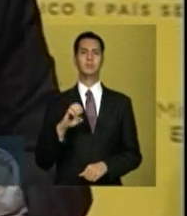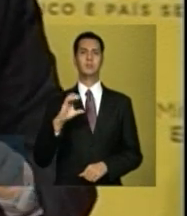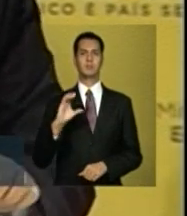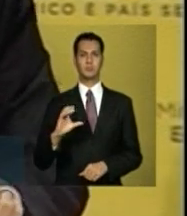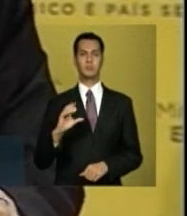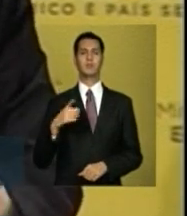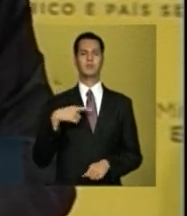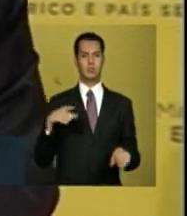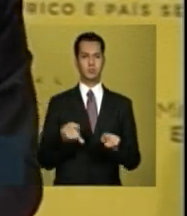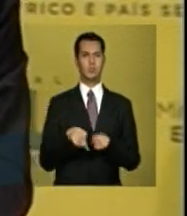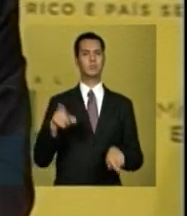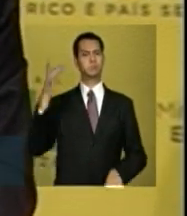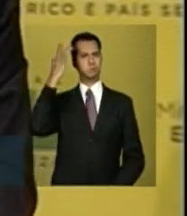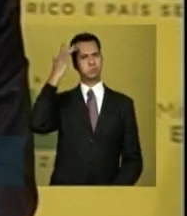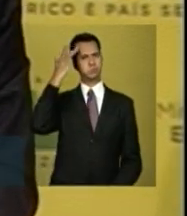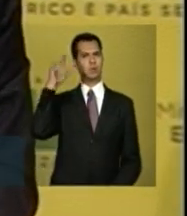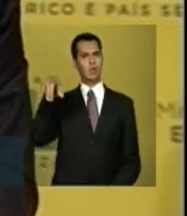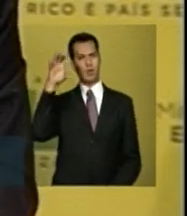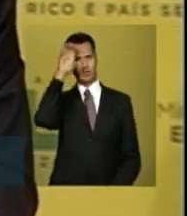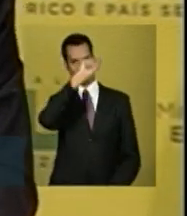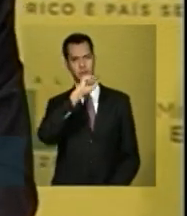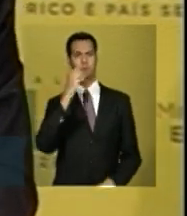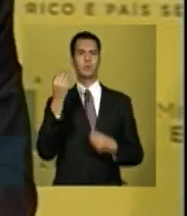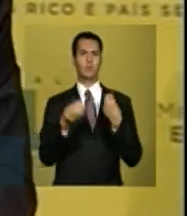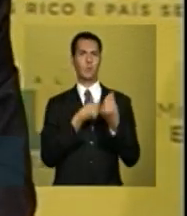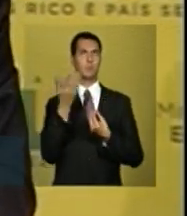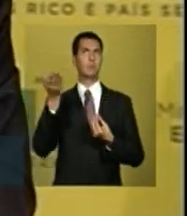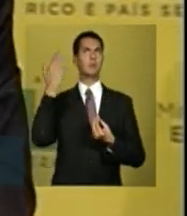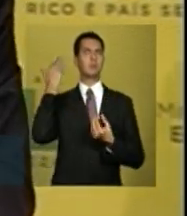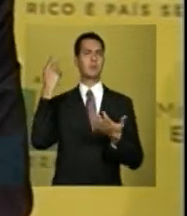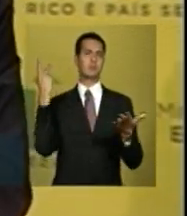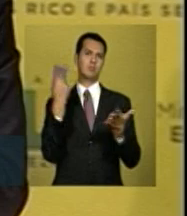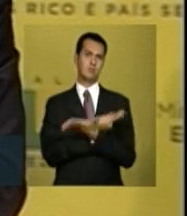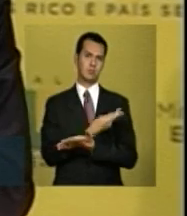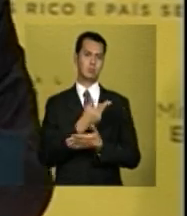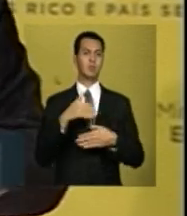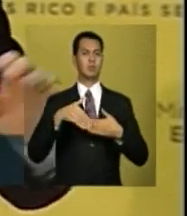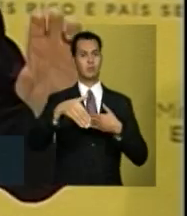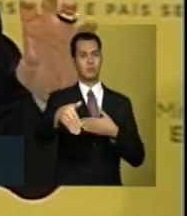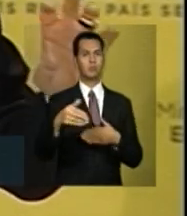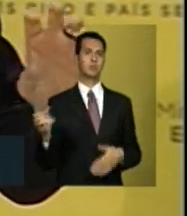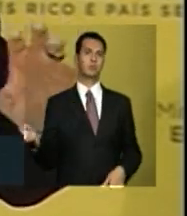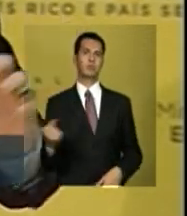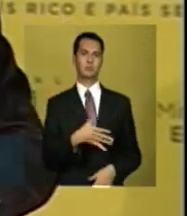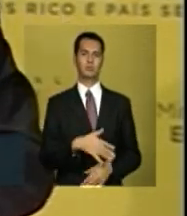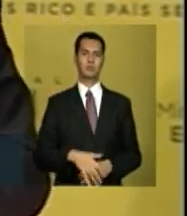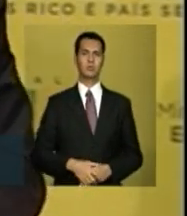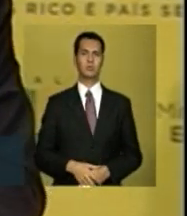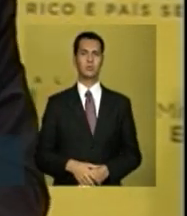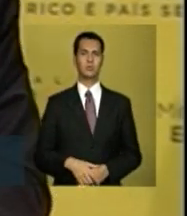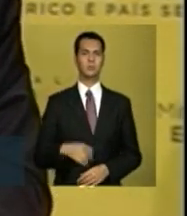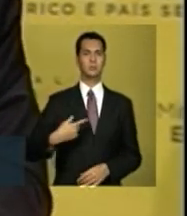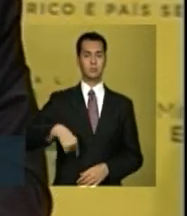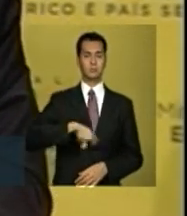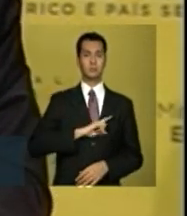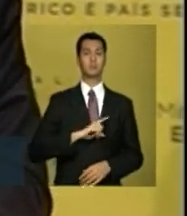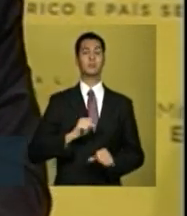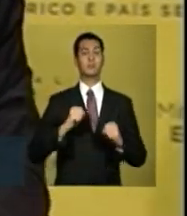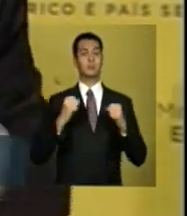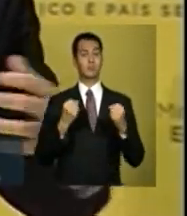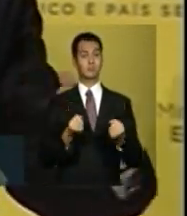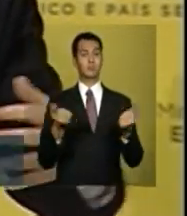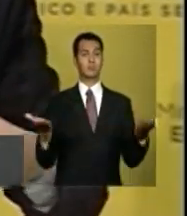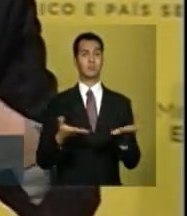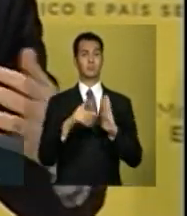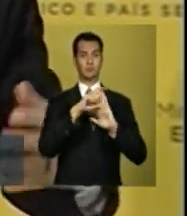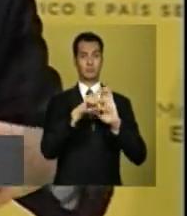competente em aprender com as dificuldades do passado então nós estamos fortalecendo o nosso banco de itens porque a